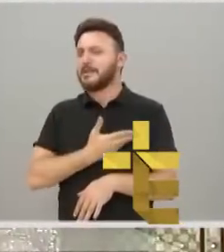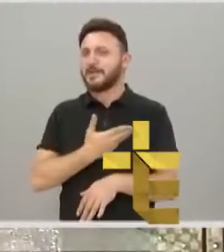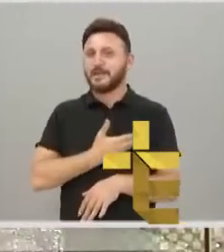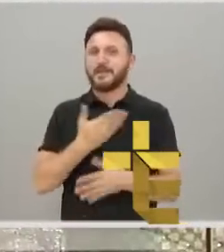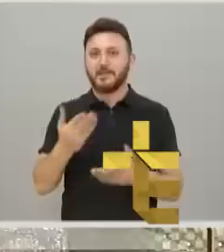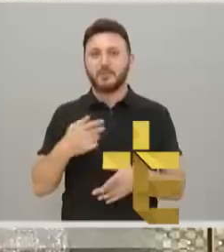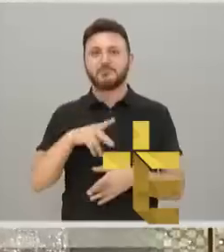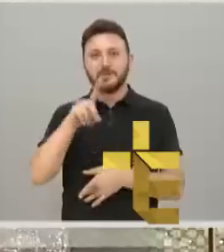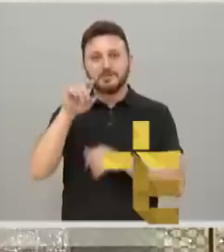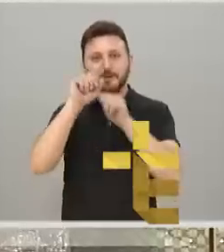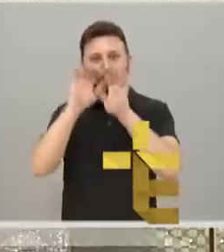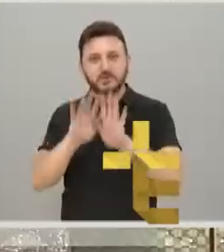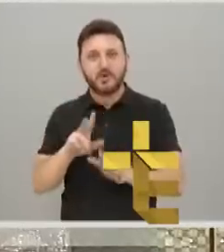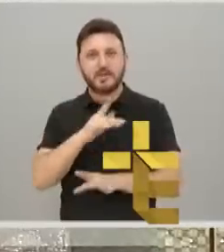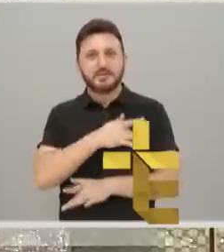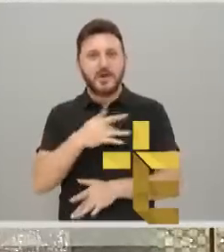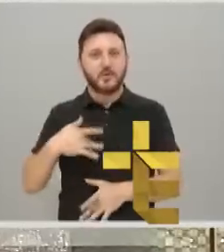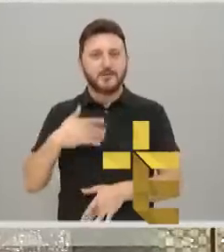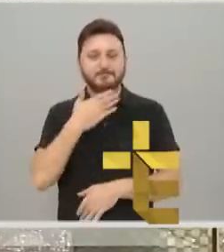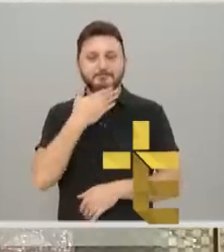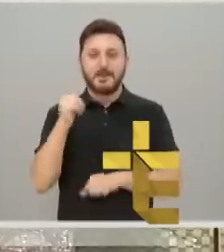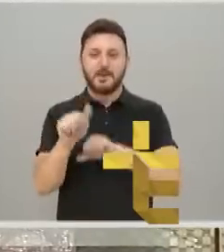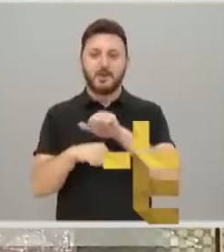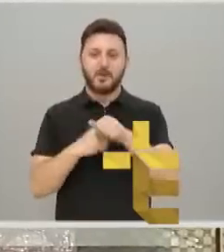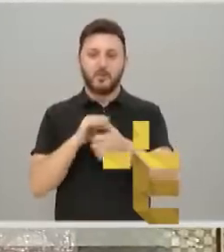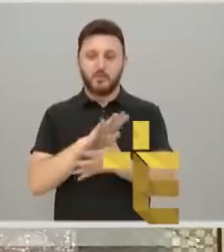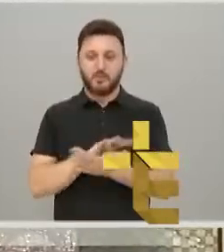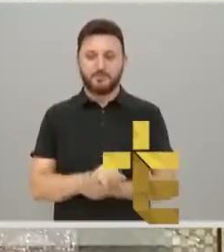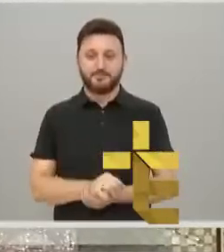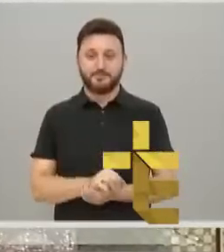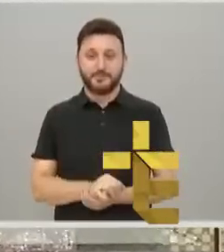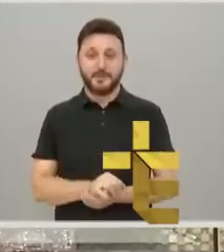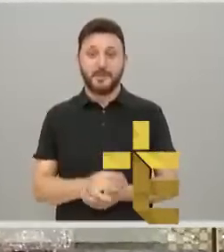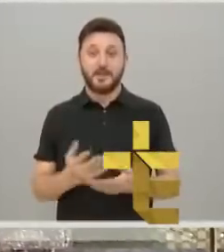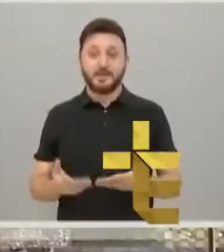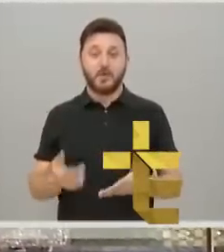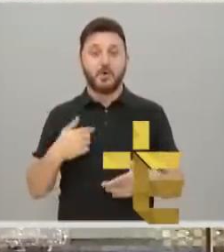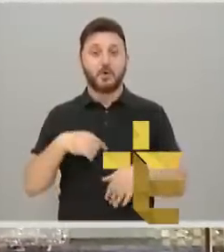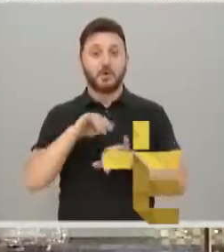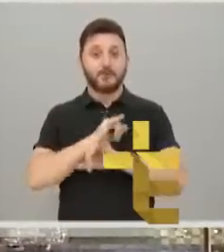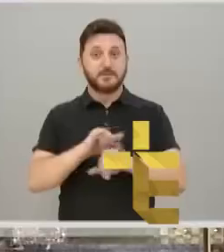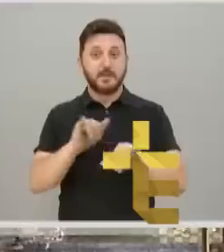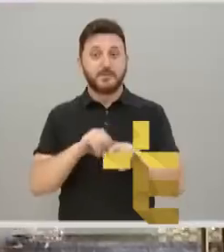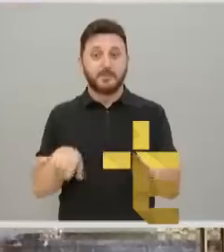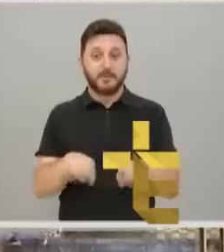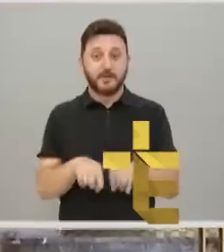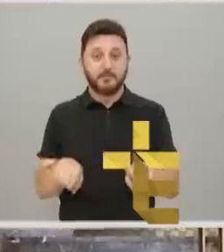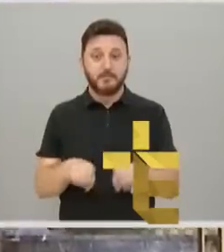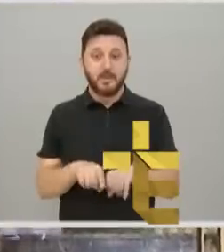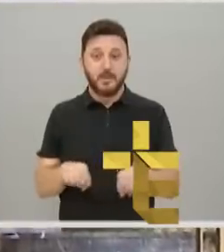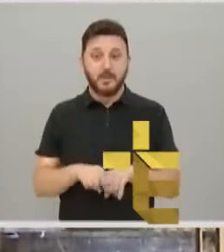a vitória. Enquanto os padres chegam, nesta